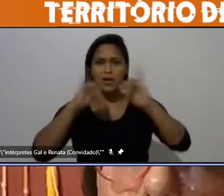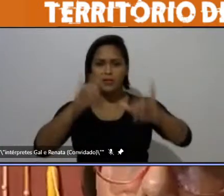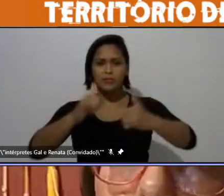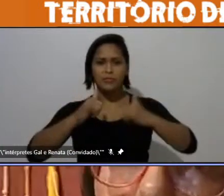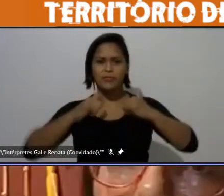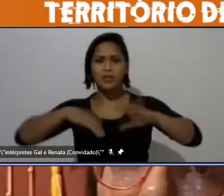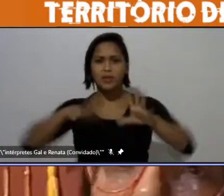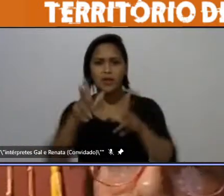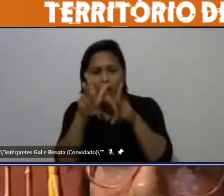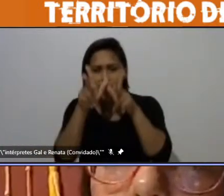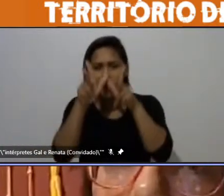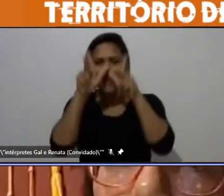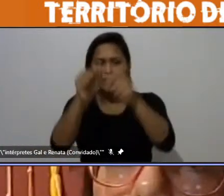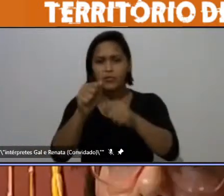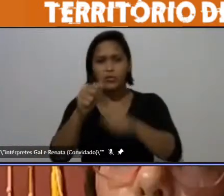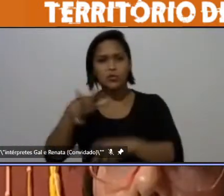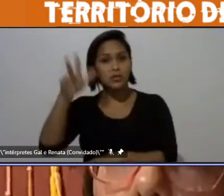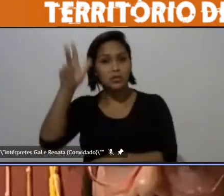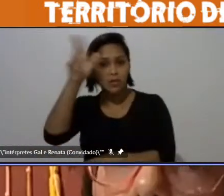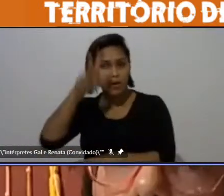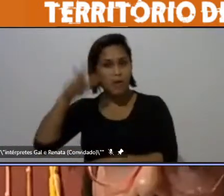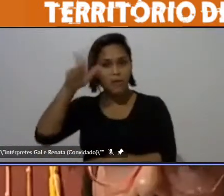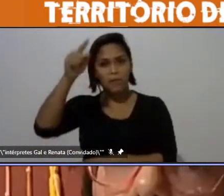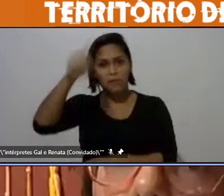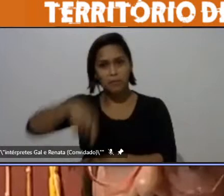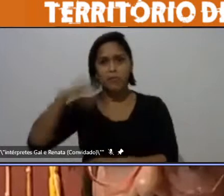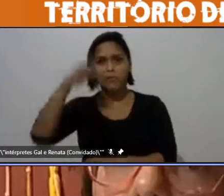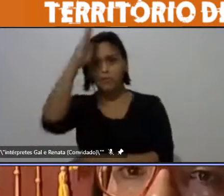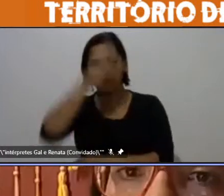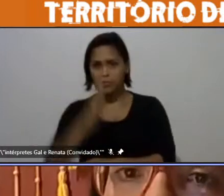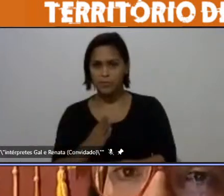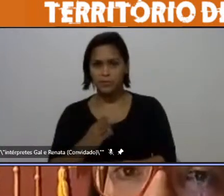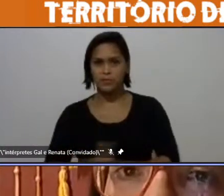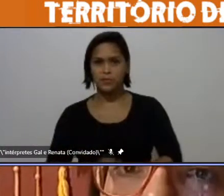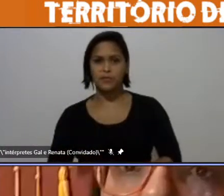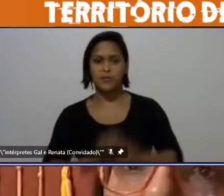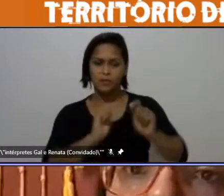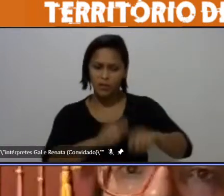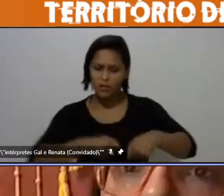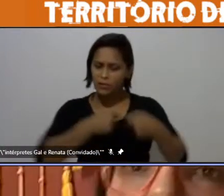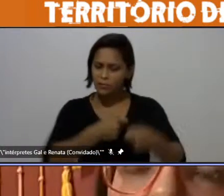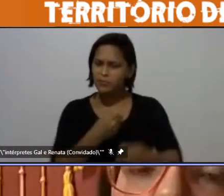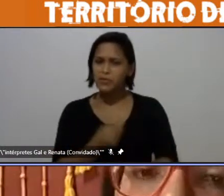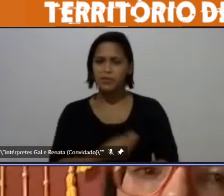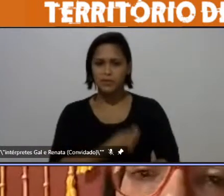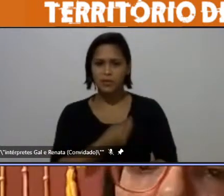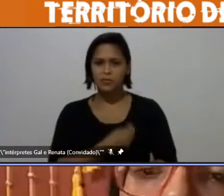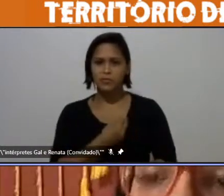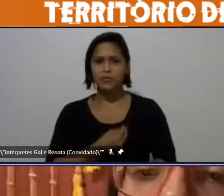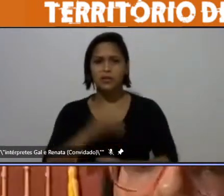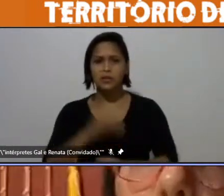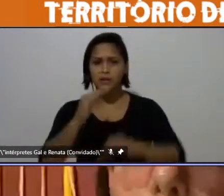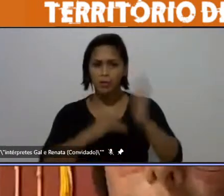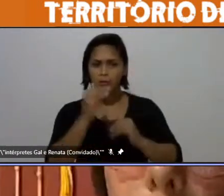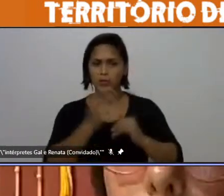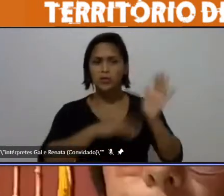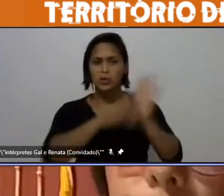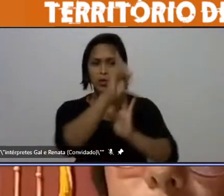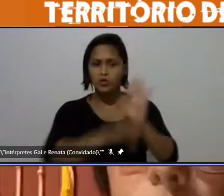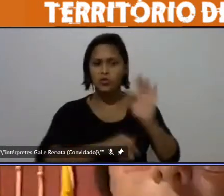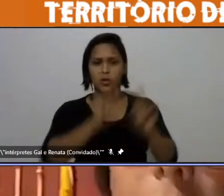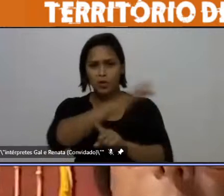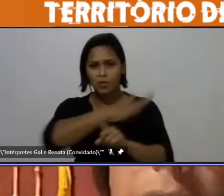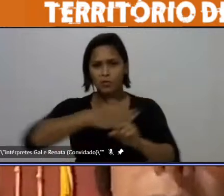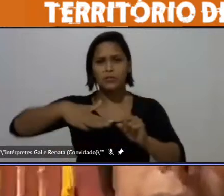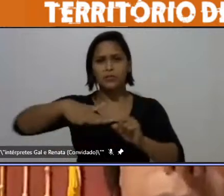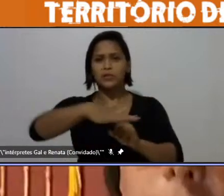força e o papel histórico desses movimentos no Brasil, seja na defesa da vida, na produção de um direito